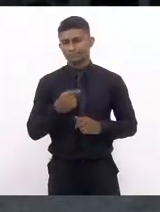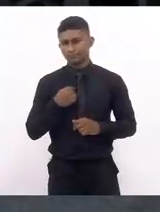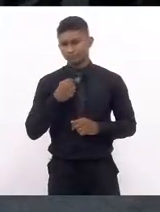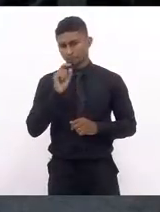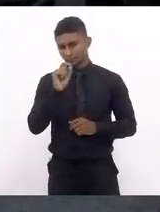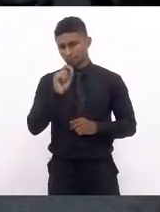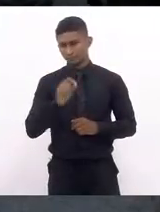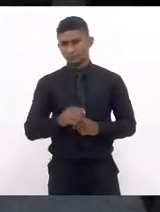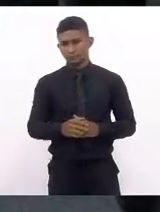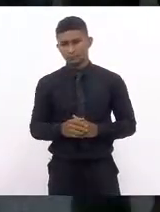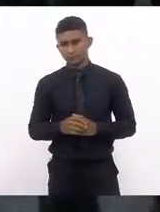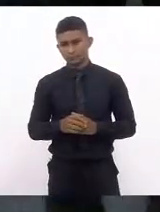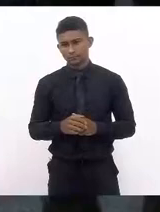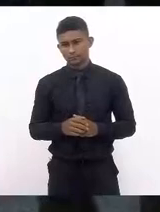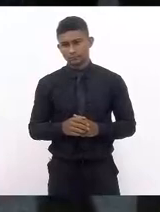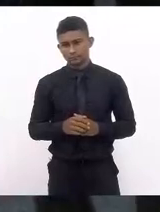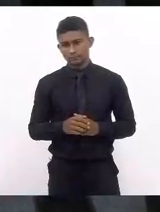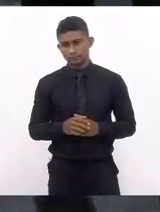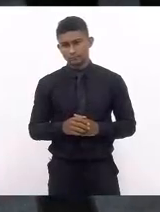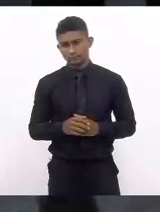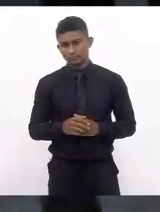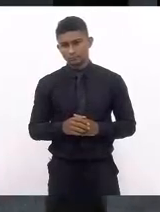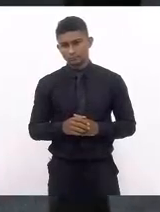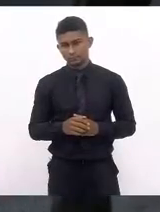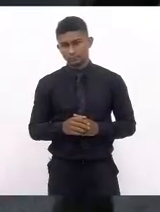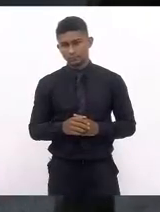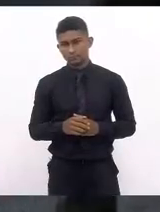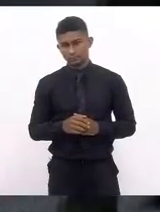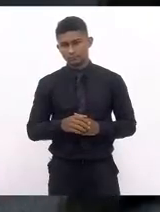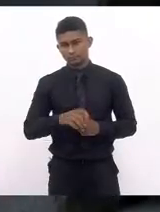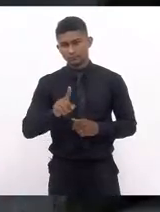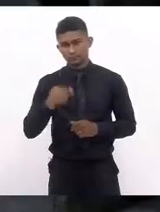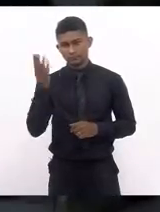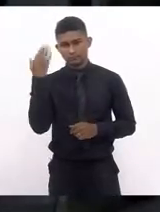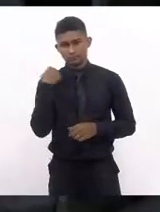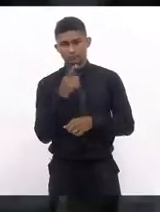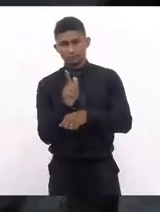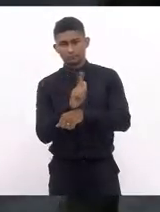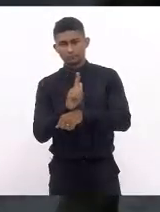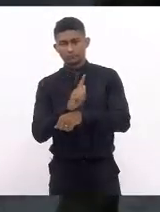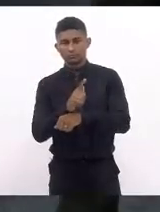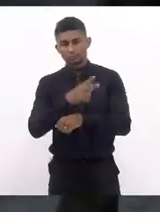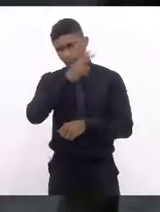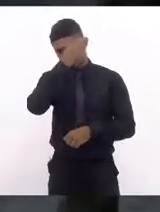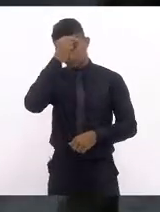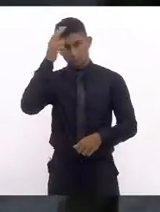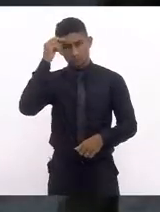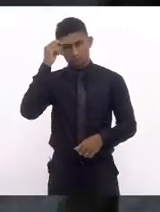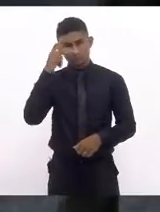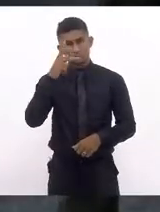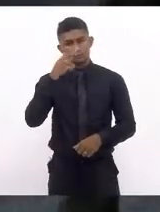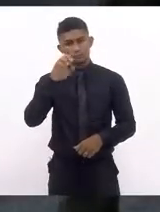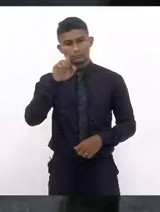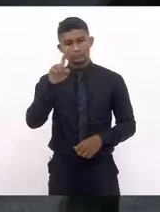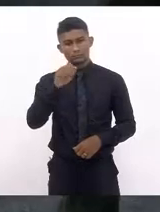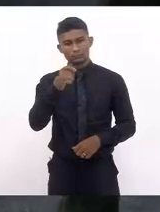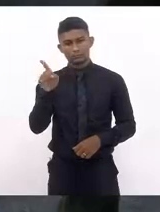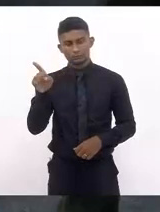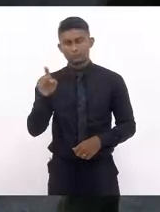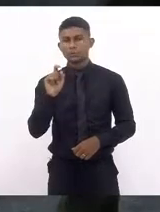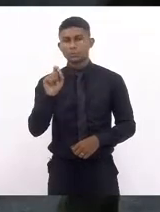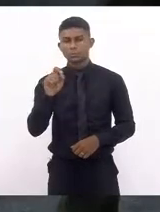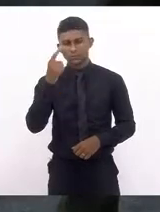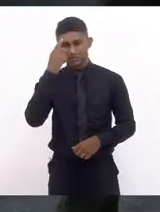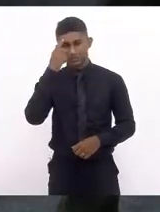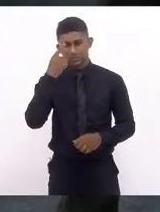curto a má gestão do pezão foi prazer da pauta o